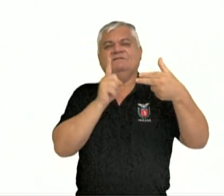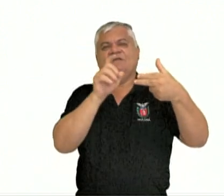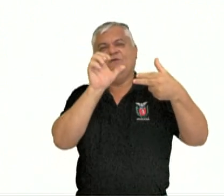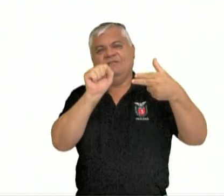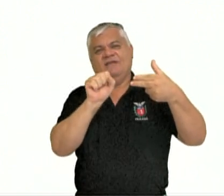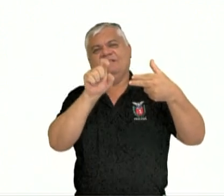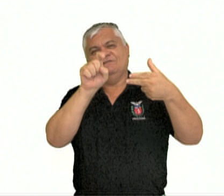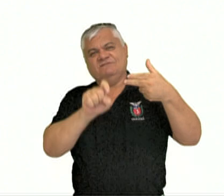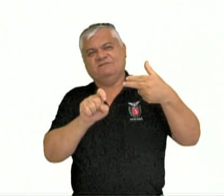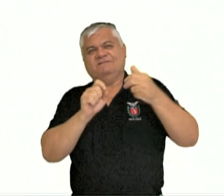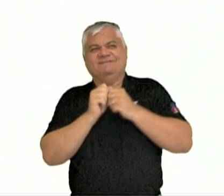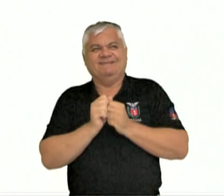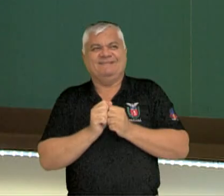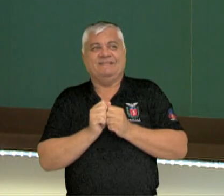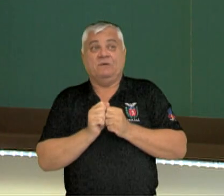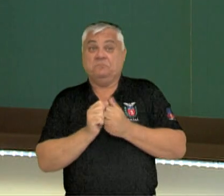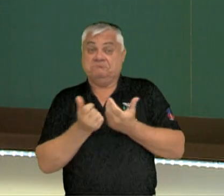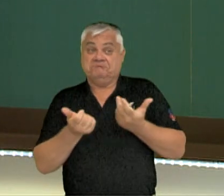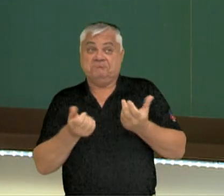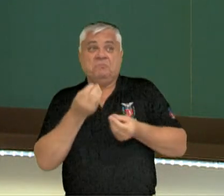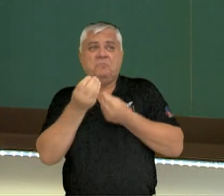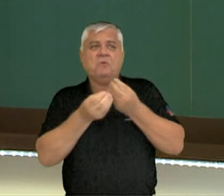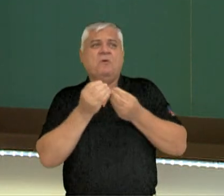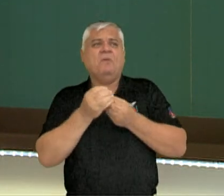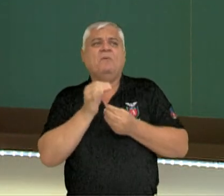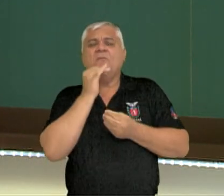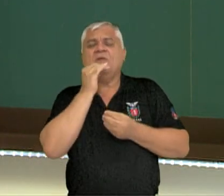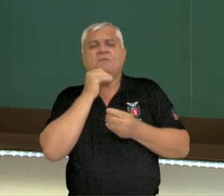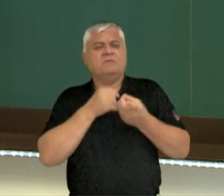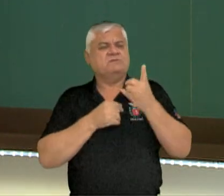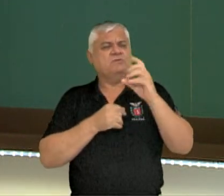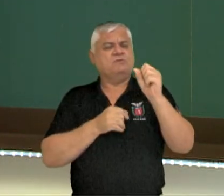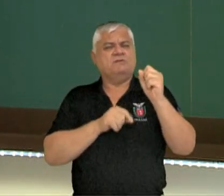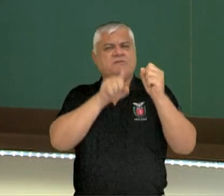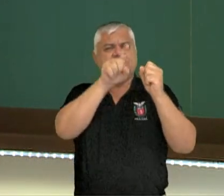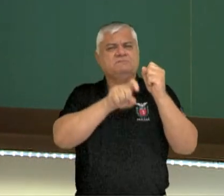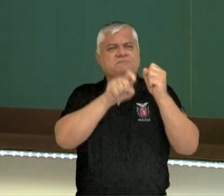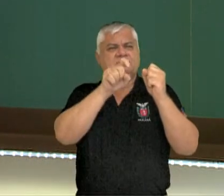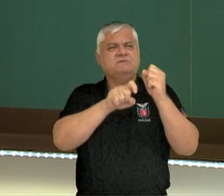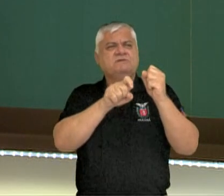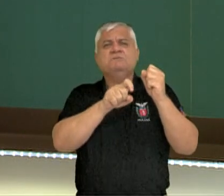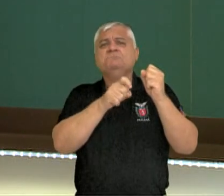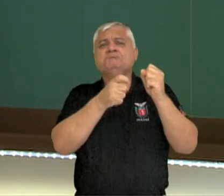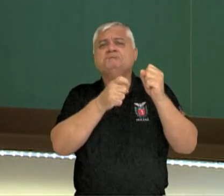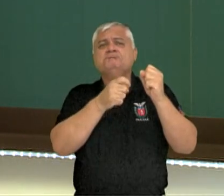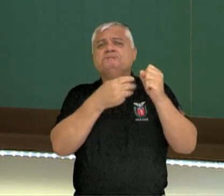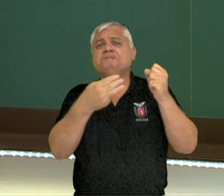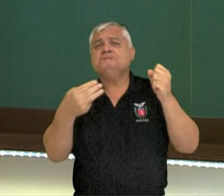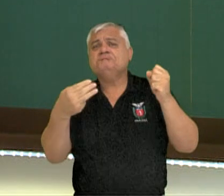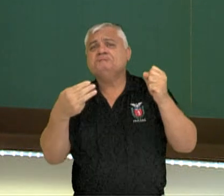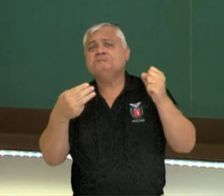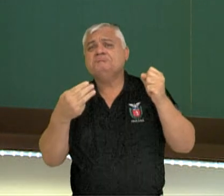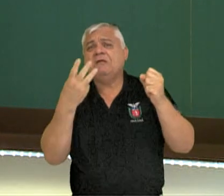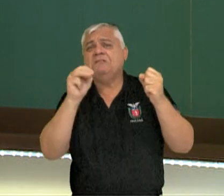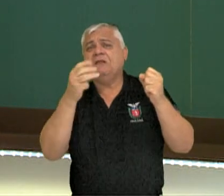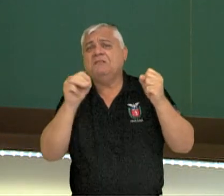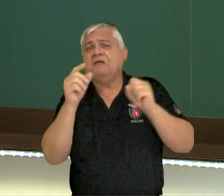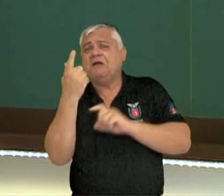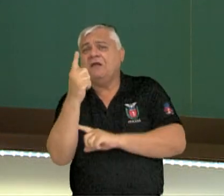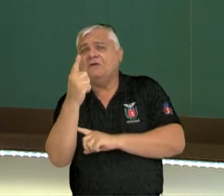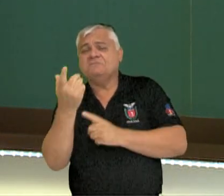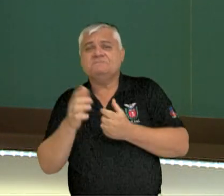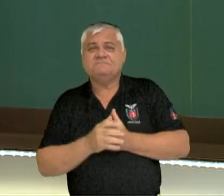6 radianos. Se você for substituir o π por 180, o que acontece? 180 dividido por 6 é 30 graus